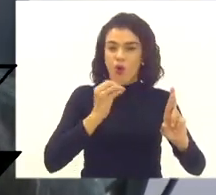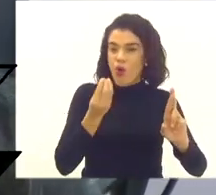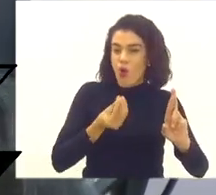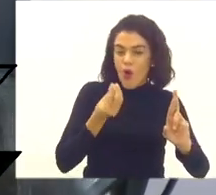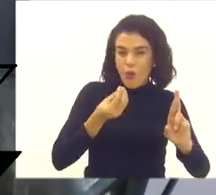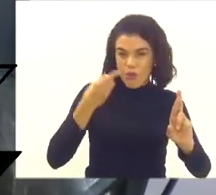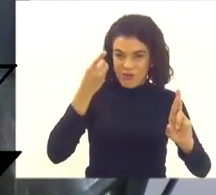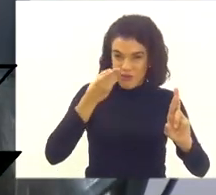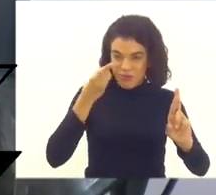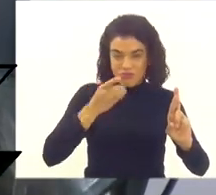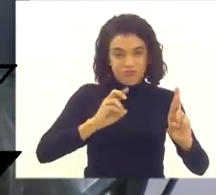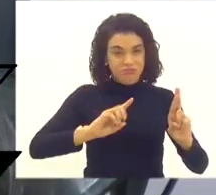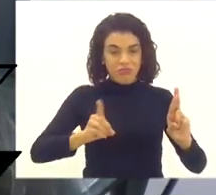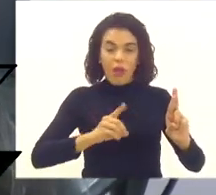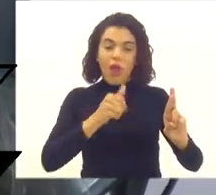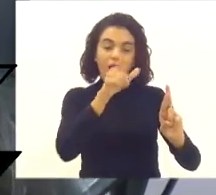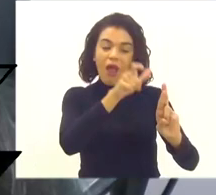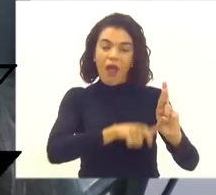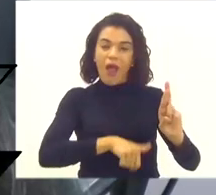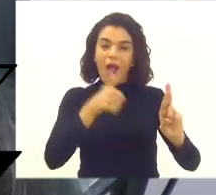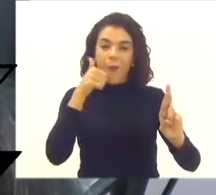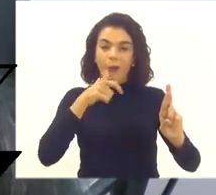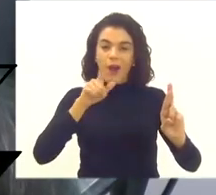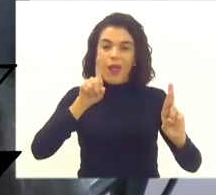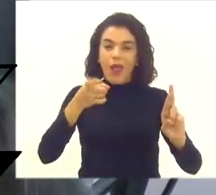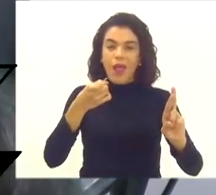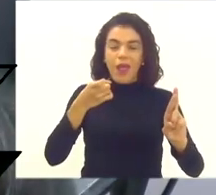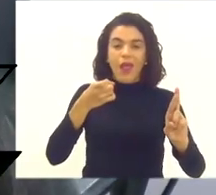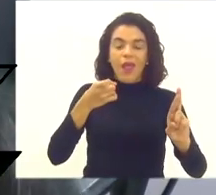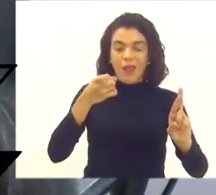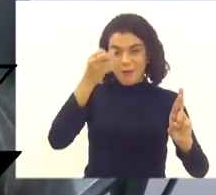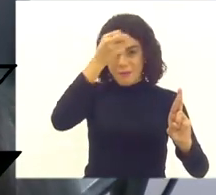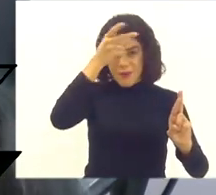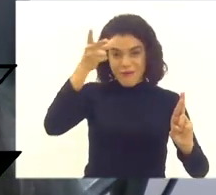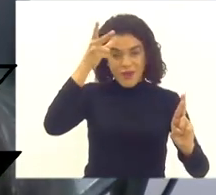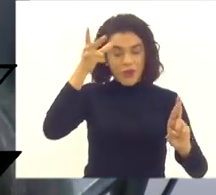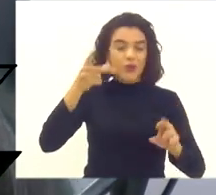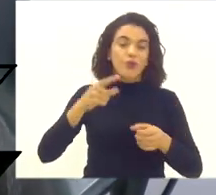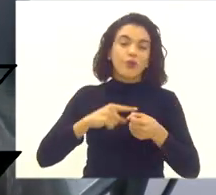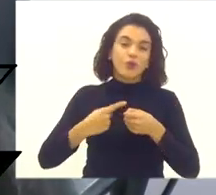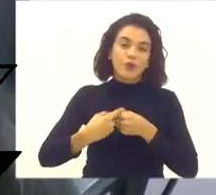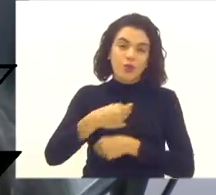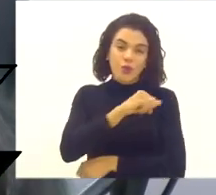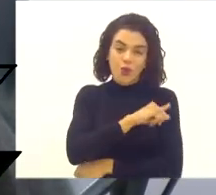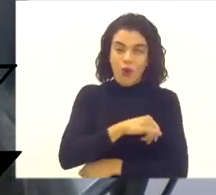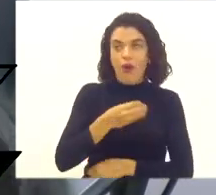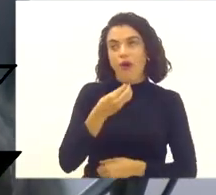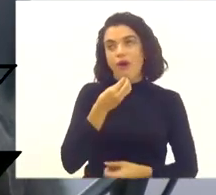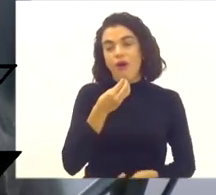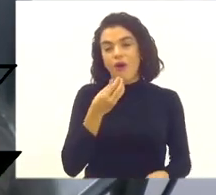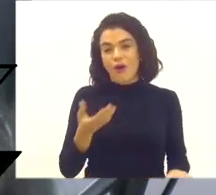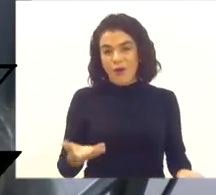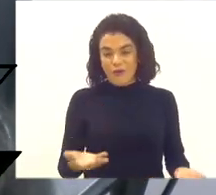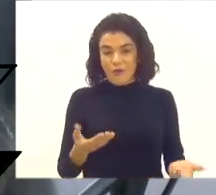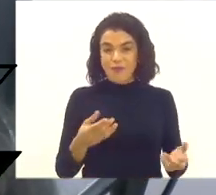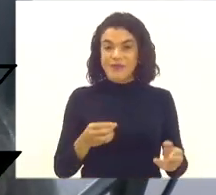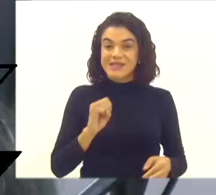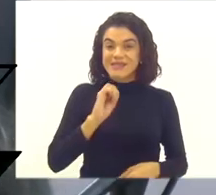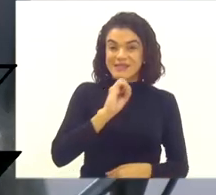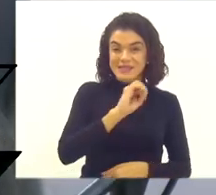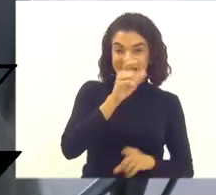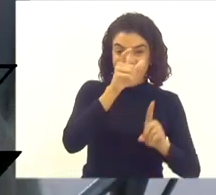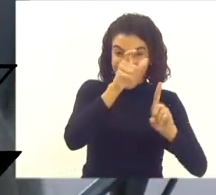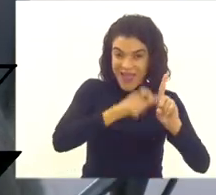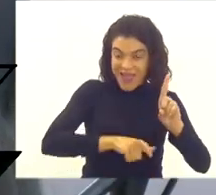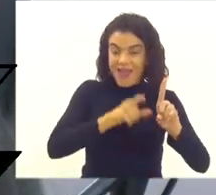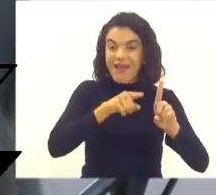mas como a mulher de um prefeito município do Rio de Janeiro e é óbvio que se ela é Eleita